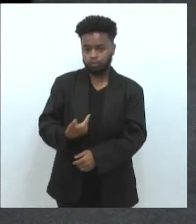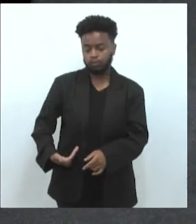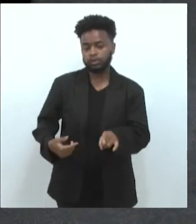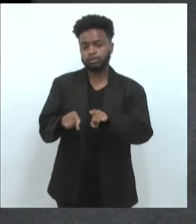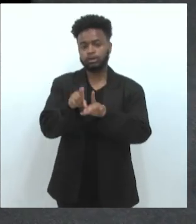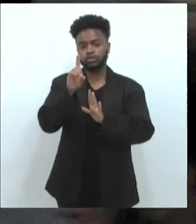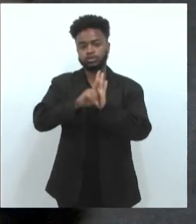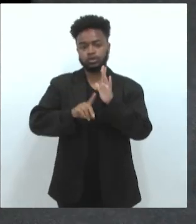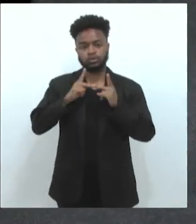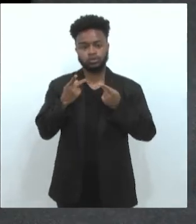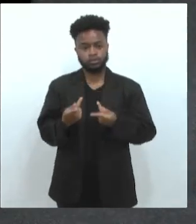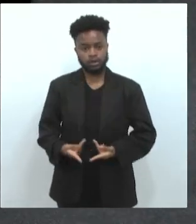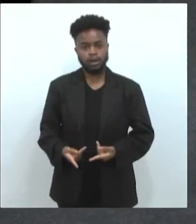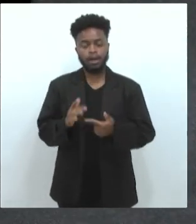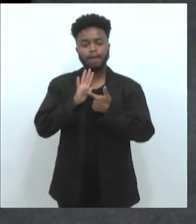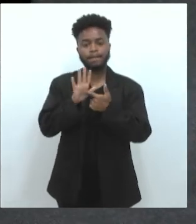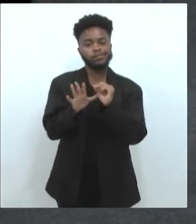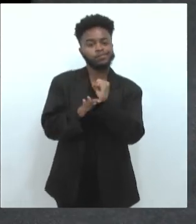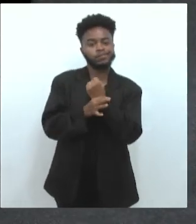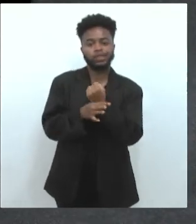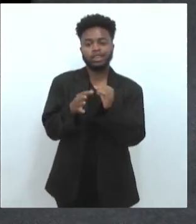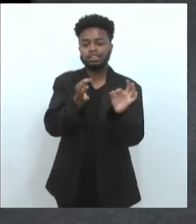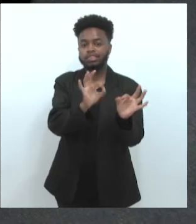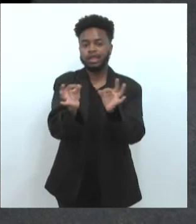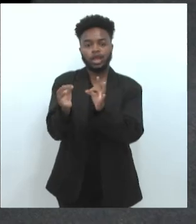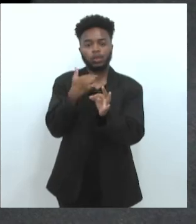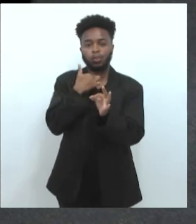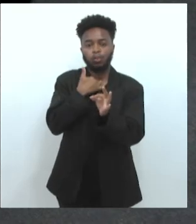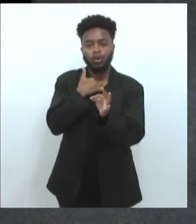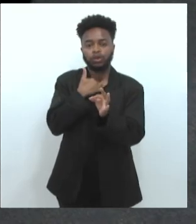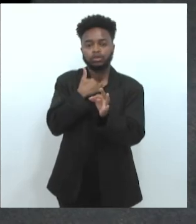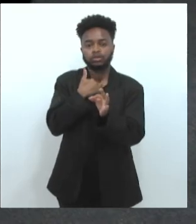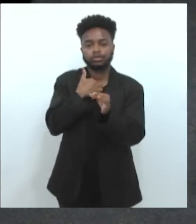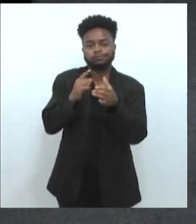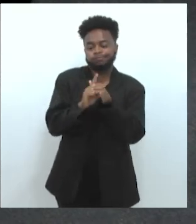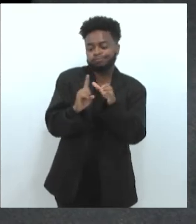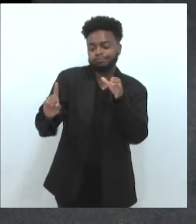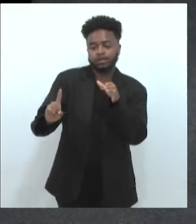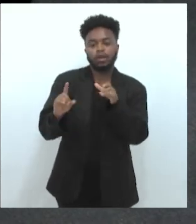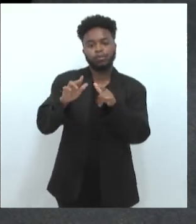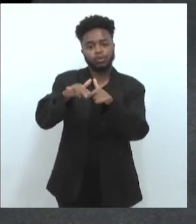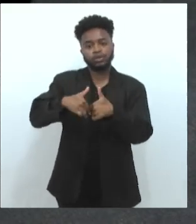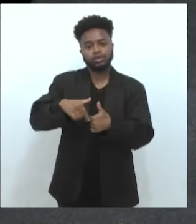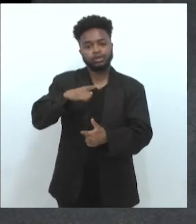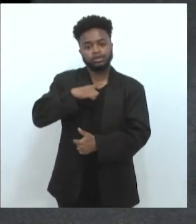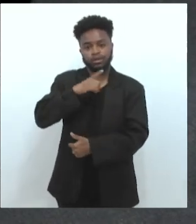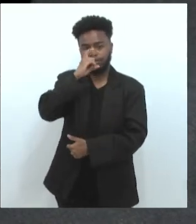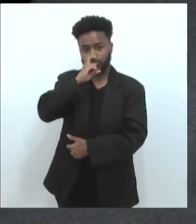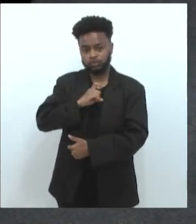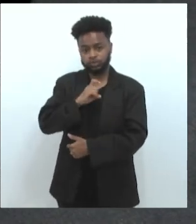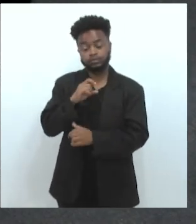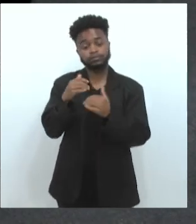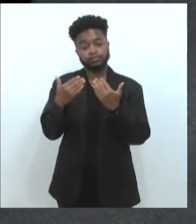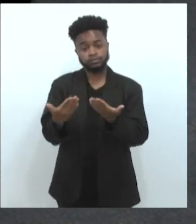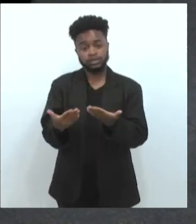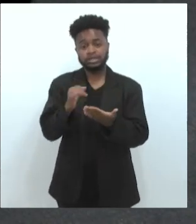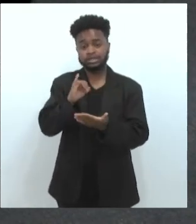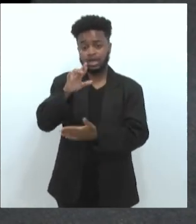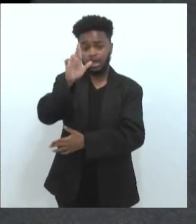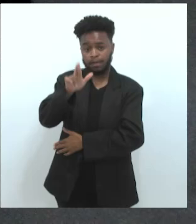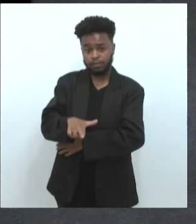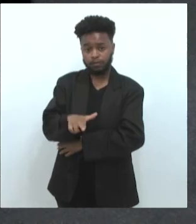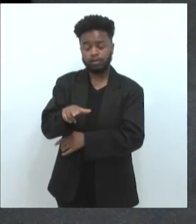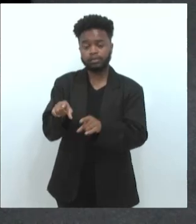humanos, assegurando que ninguém seja tolhido ou tolhida por menstruarem. A recusa,